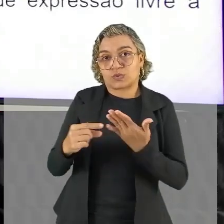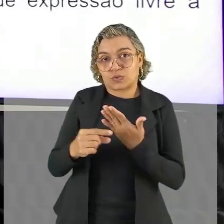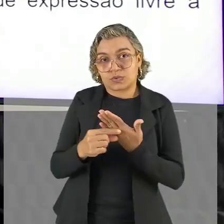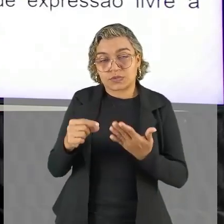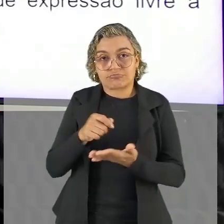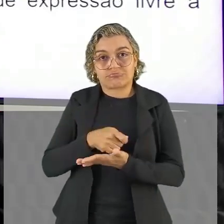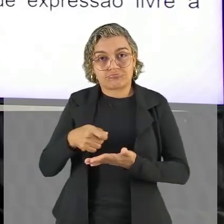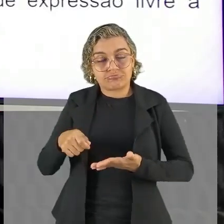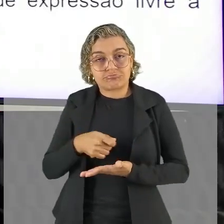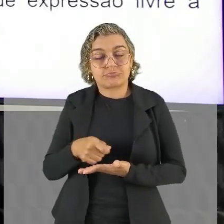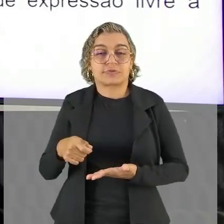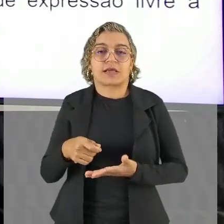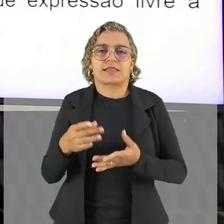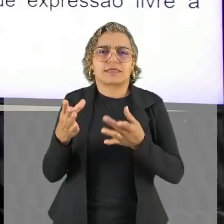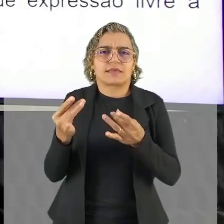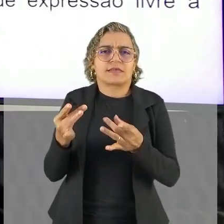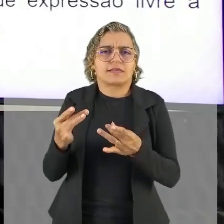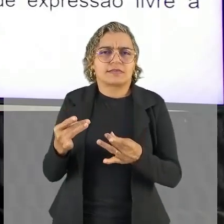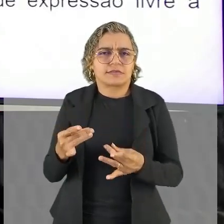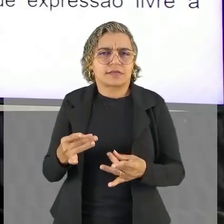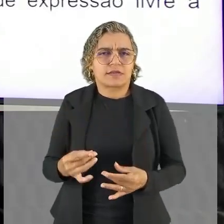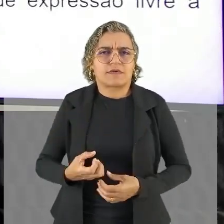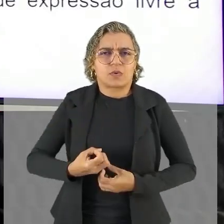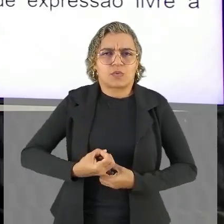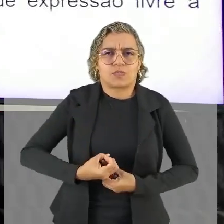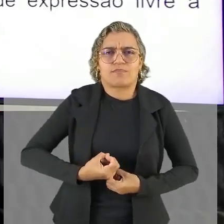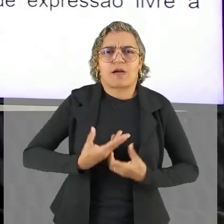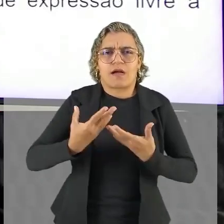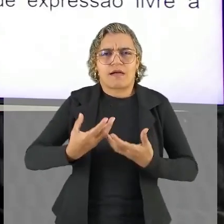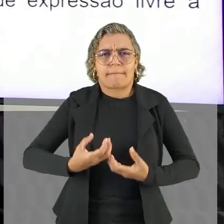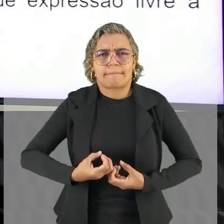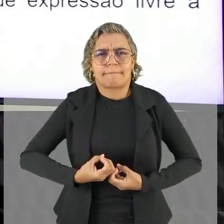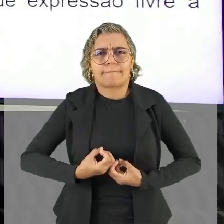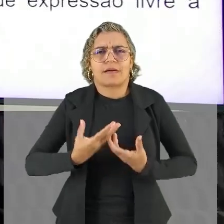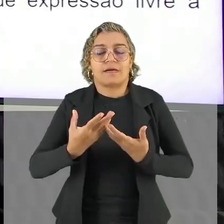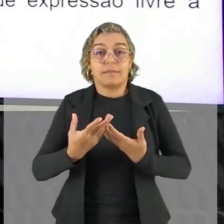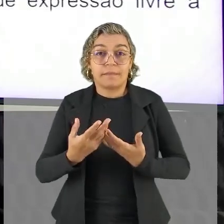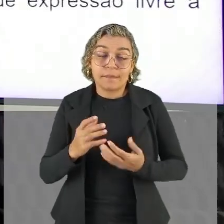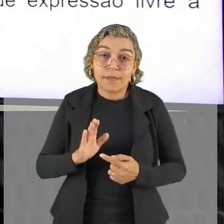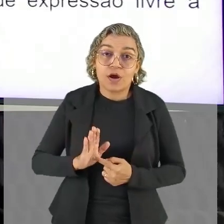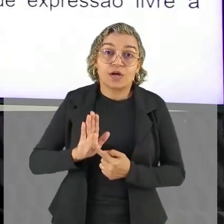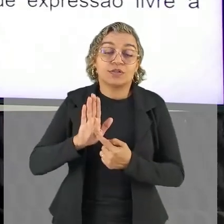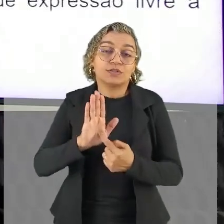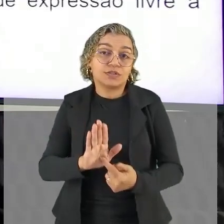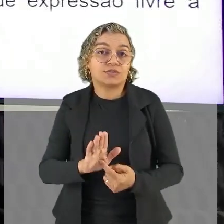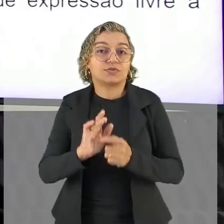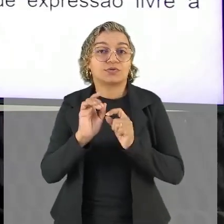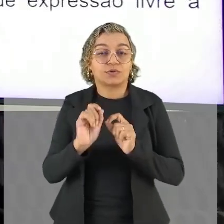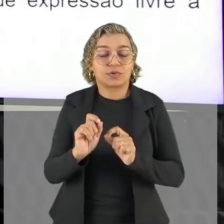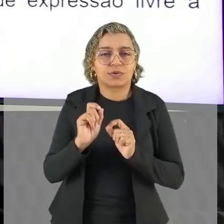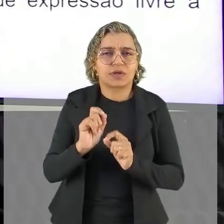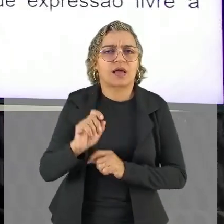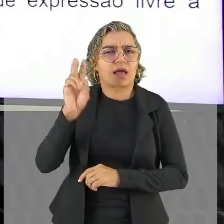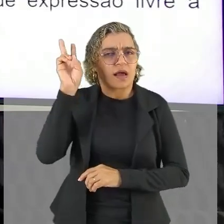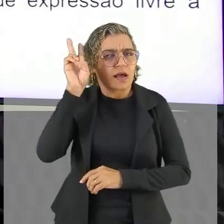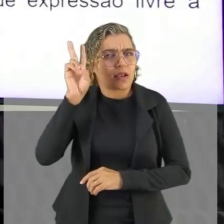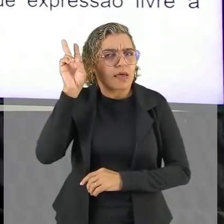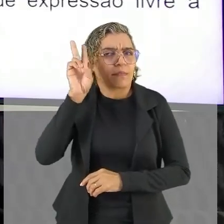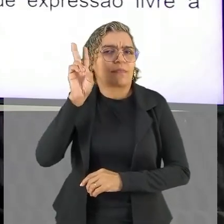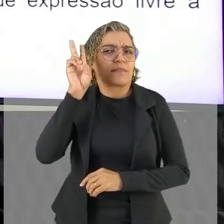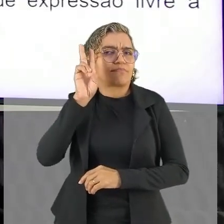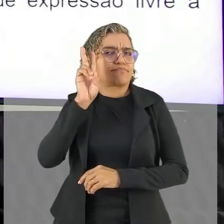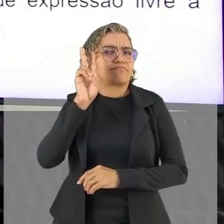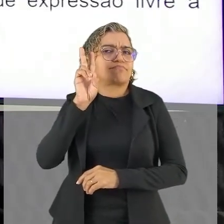para descrever, para externar ideias, para trazer uma memória,